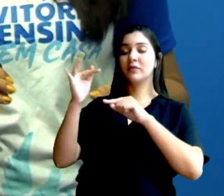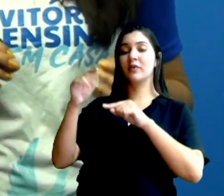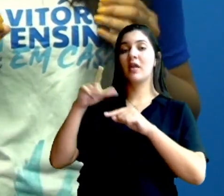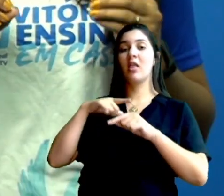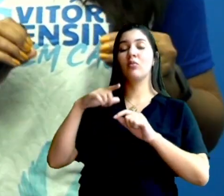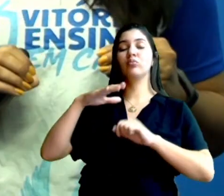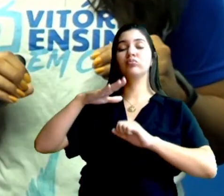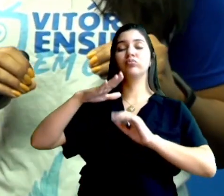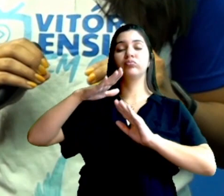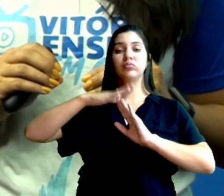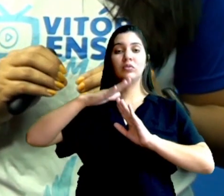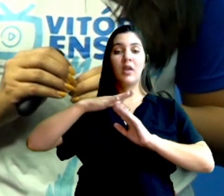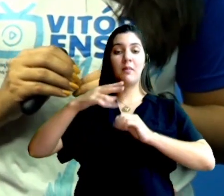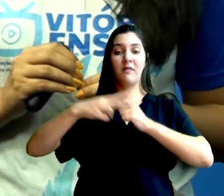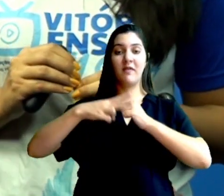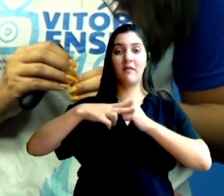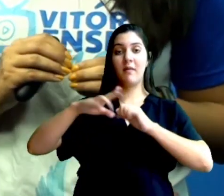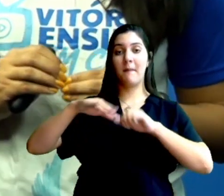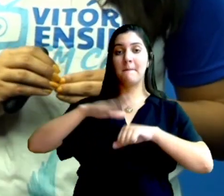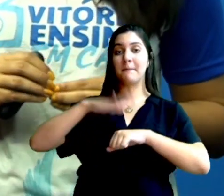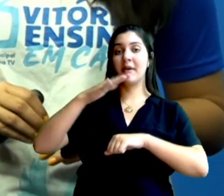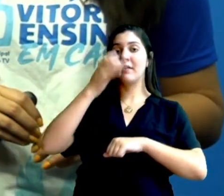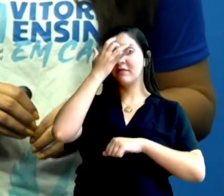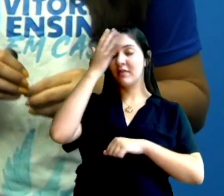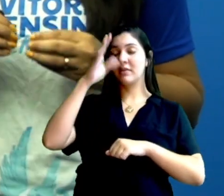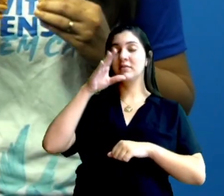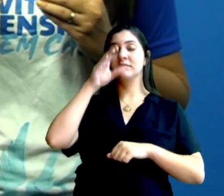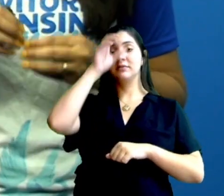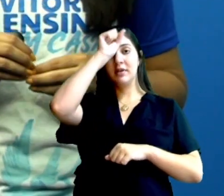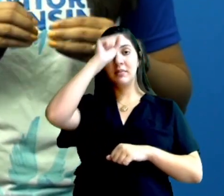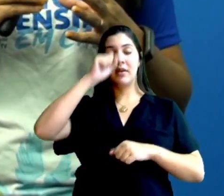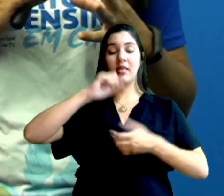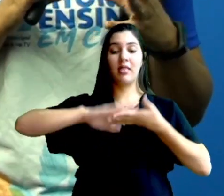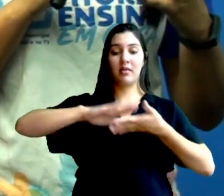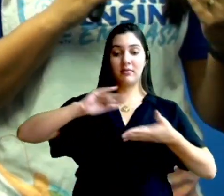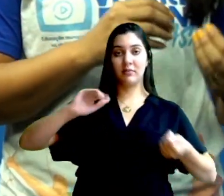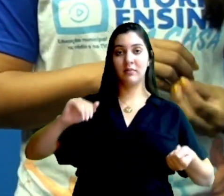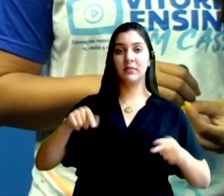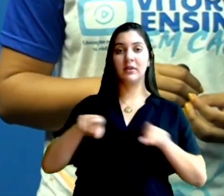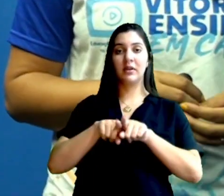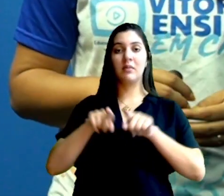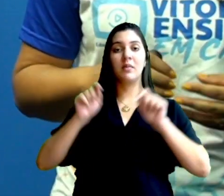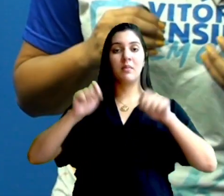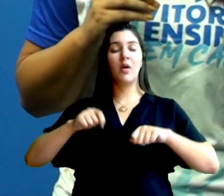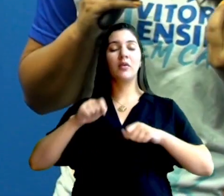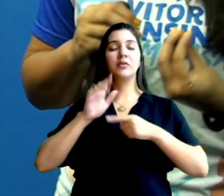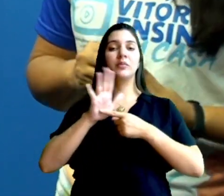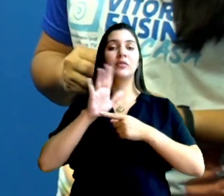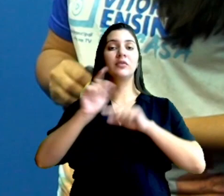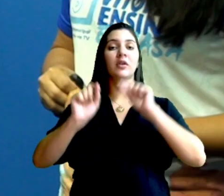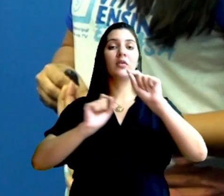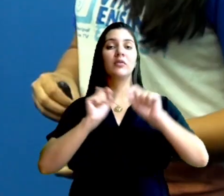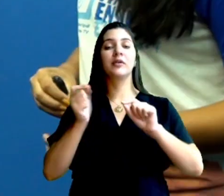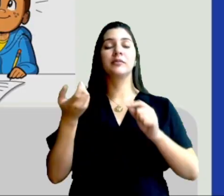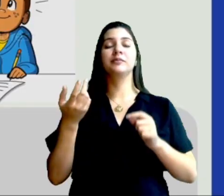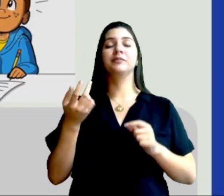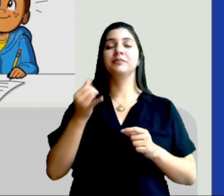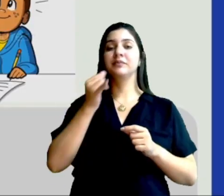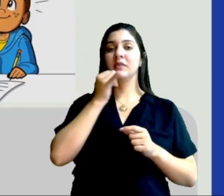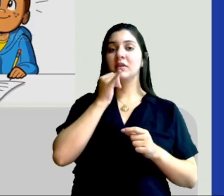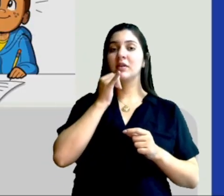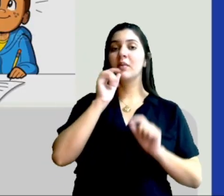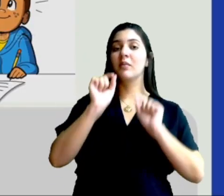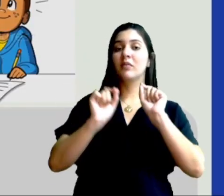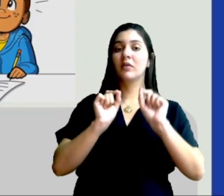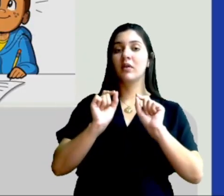tempos verbais mais fáceis da gente aprender em língua espanhola. Ele também pode expressar a suposição